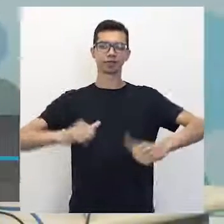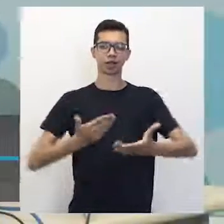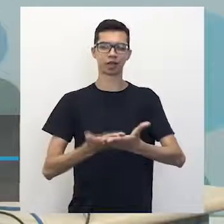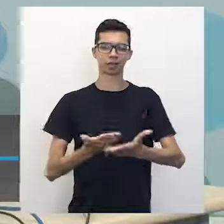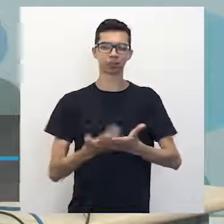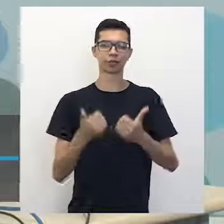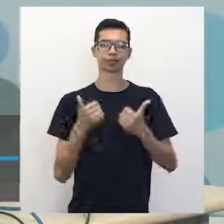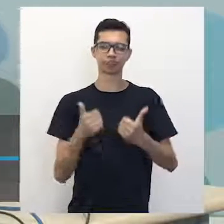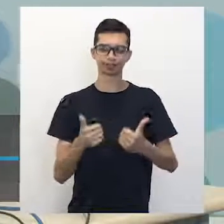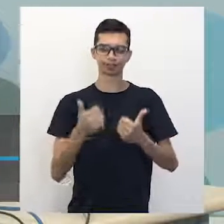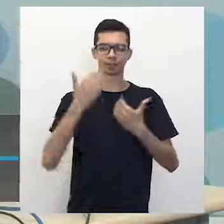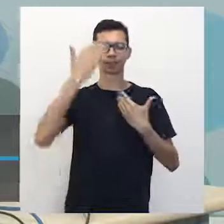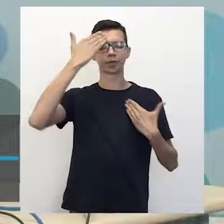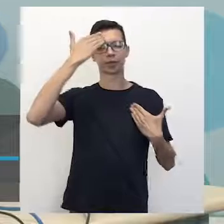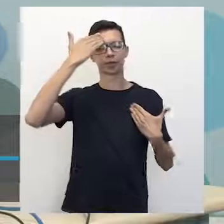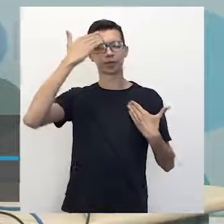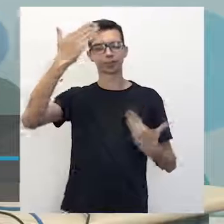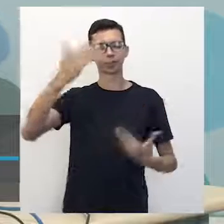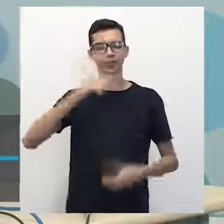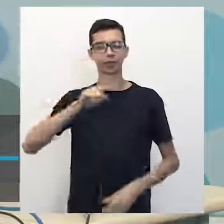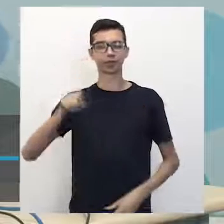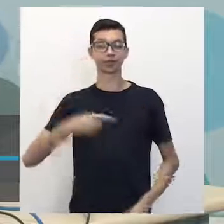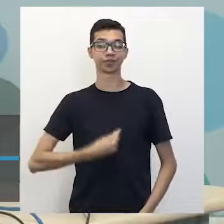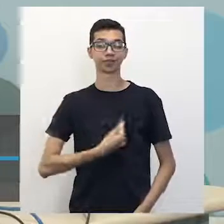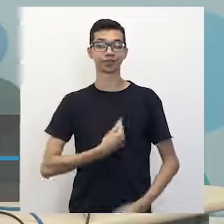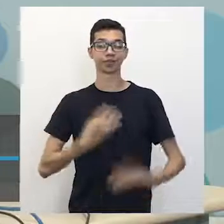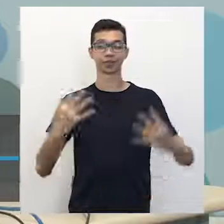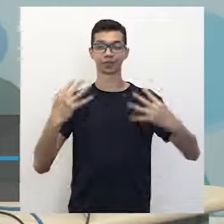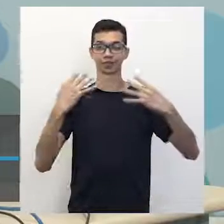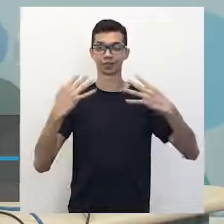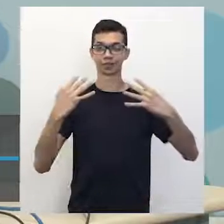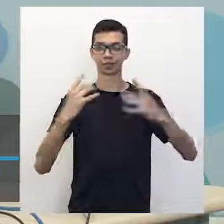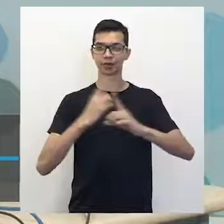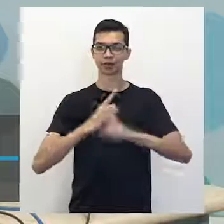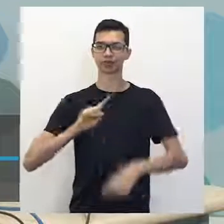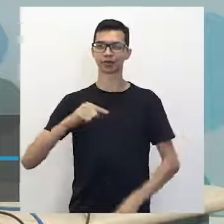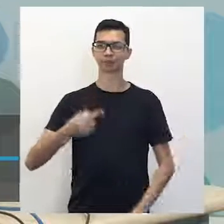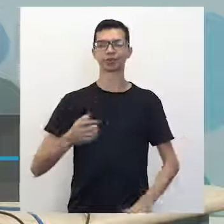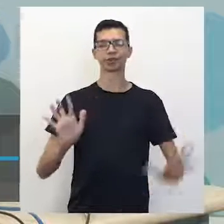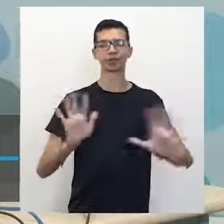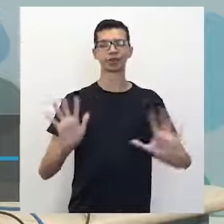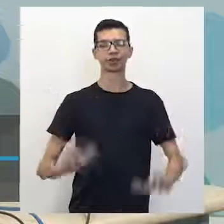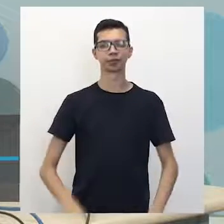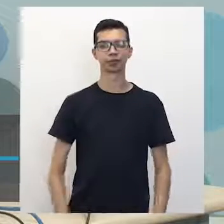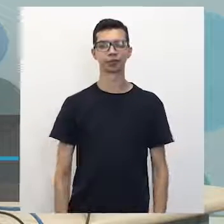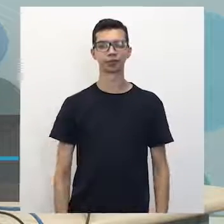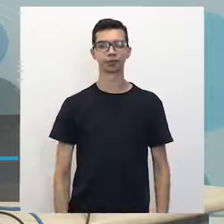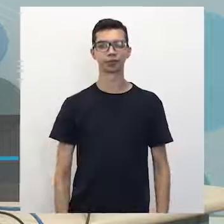Muitíssimo obrigada pela presença virtual aqui de vocês e até a próxima. Tchau, tchau!